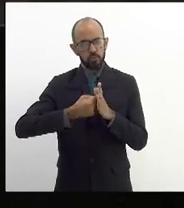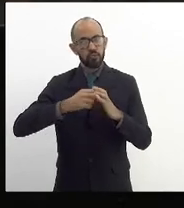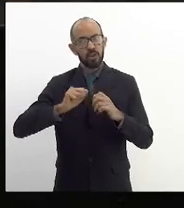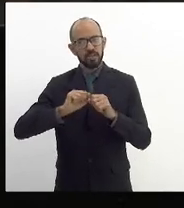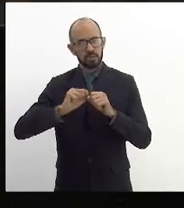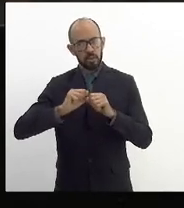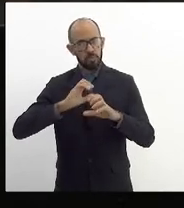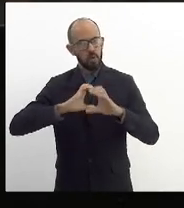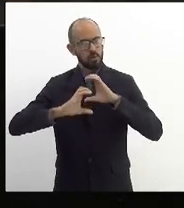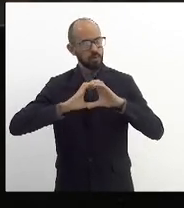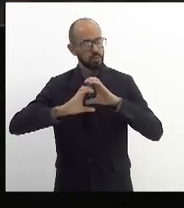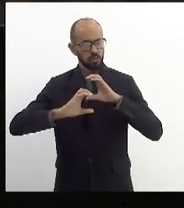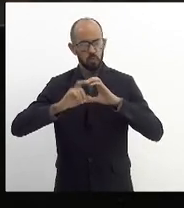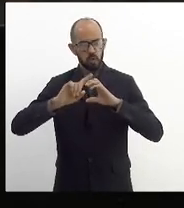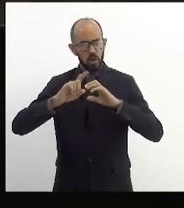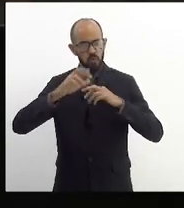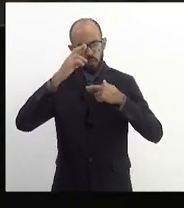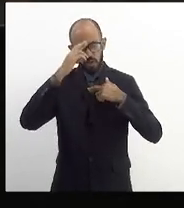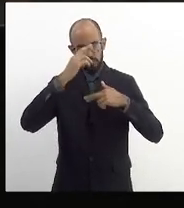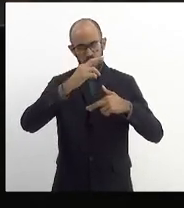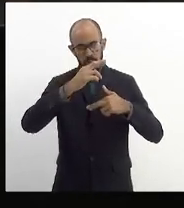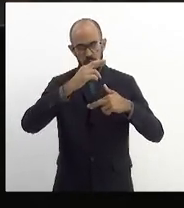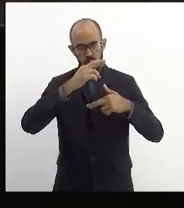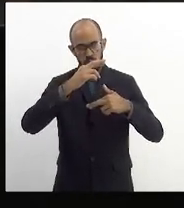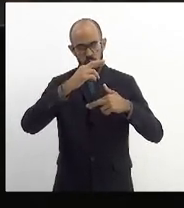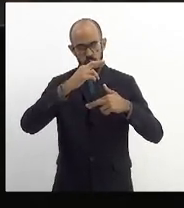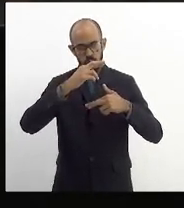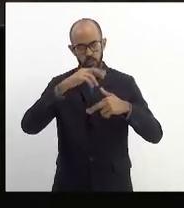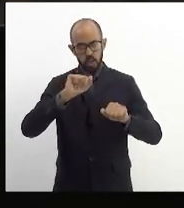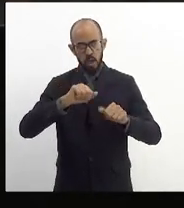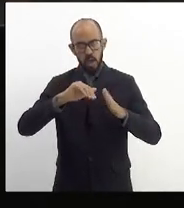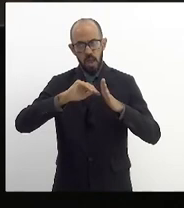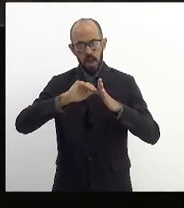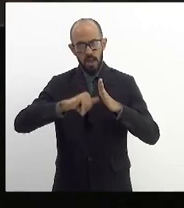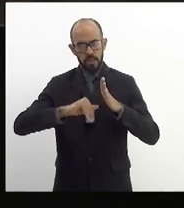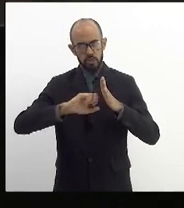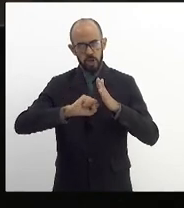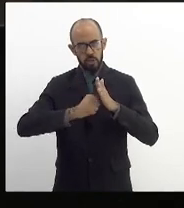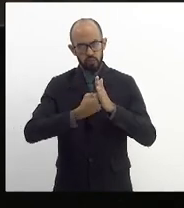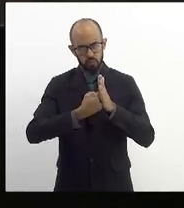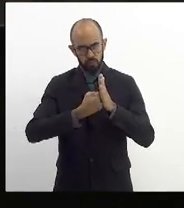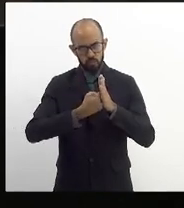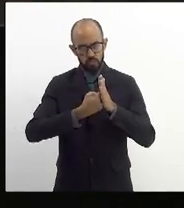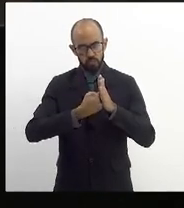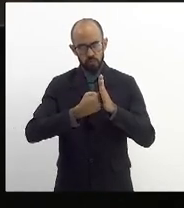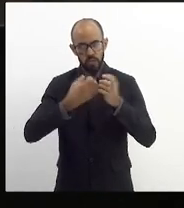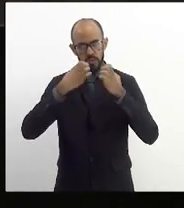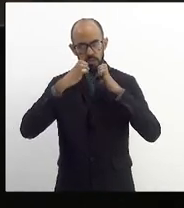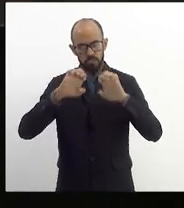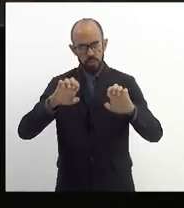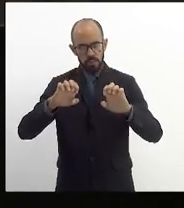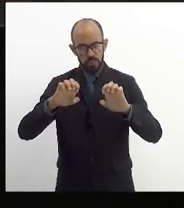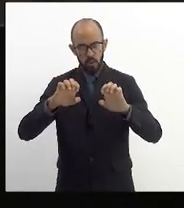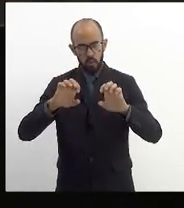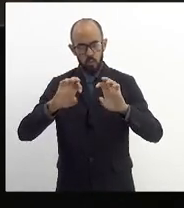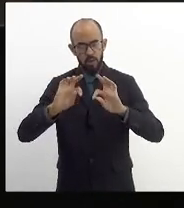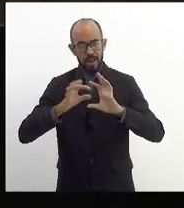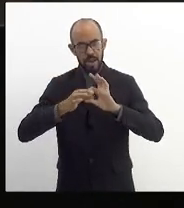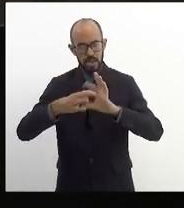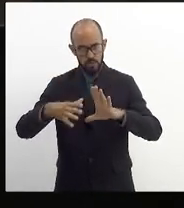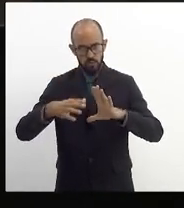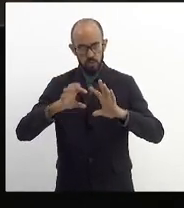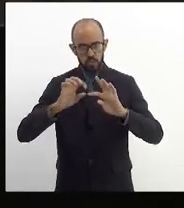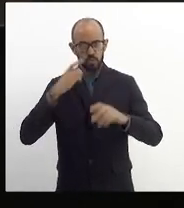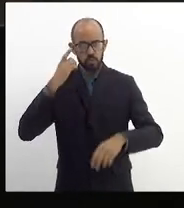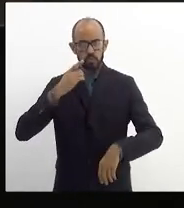negociação que não foi cumprido a derrubada do veto expressão da vontade livre e Soberana dos parlamentares